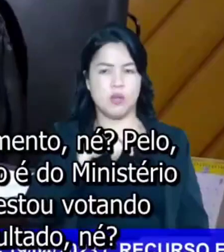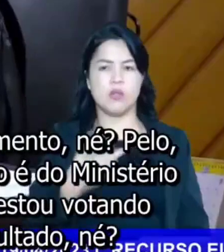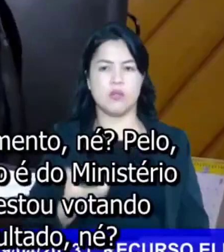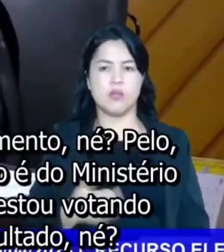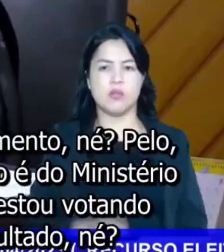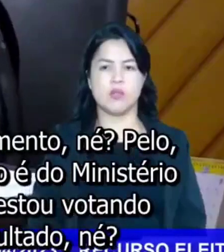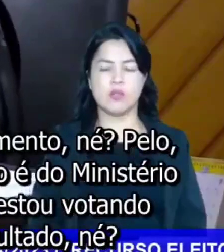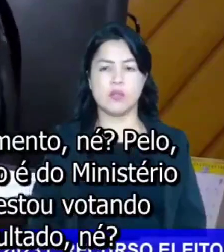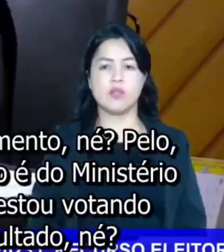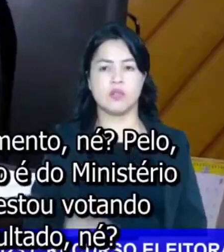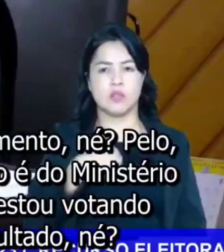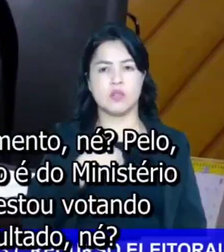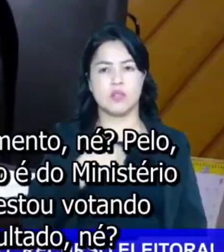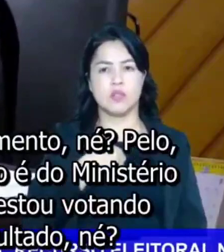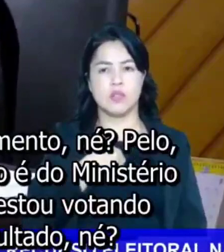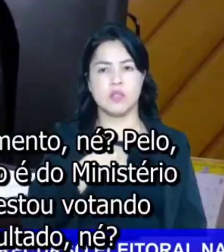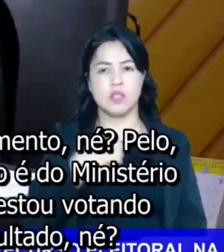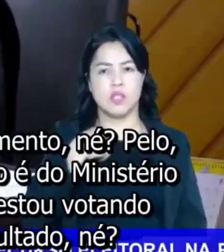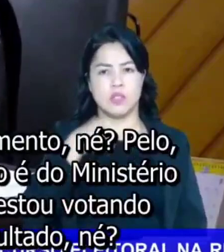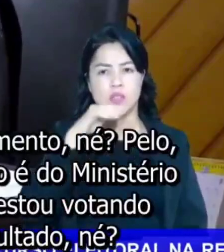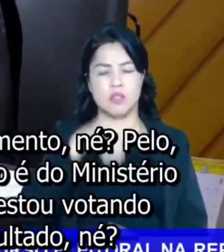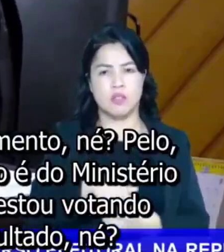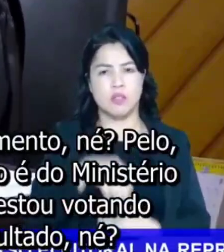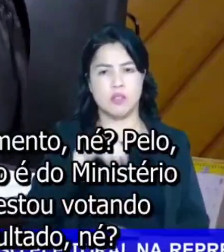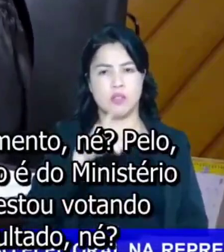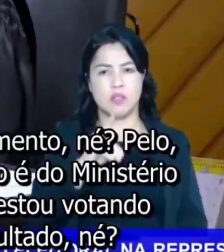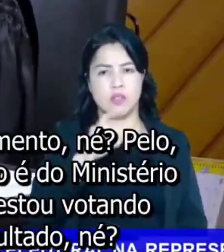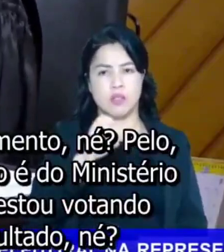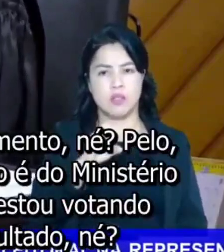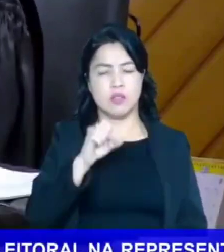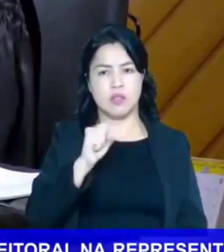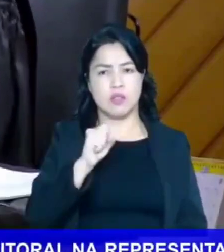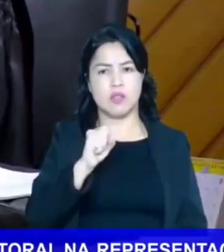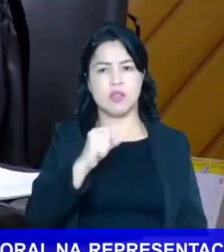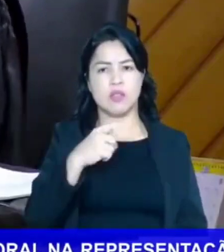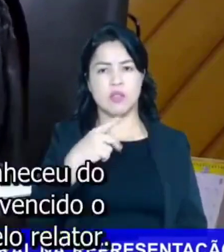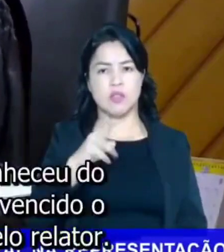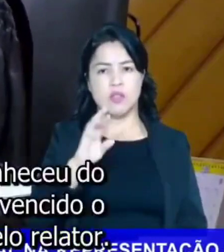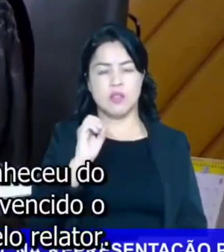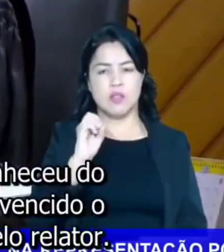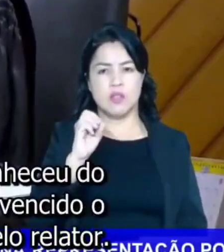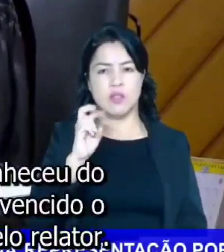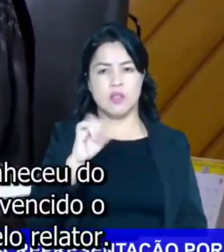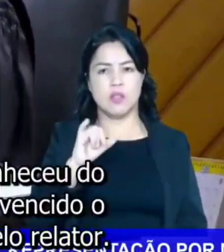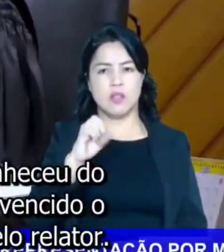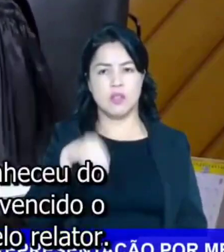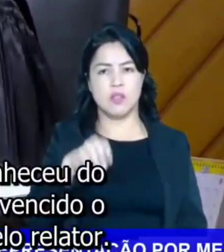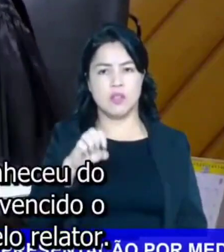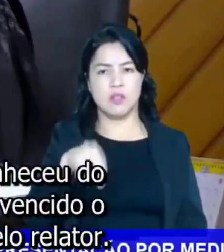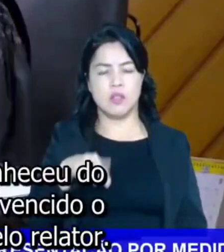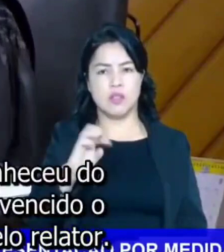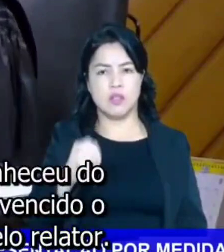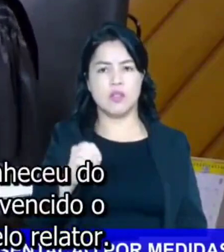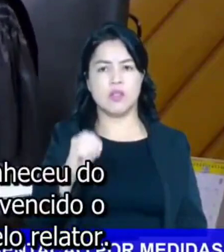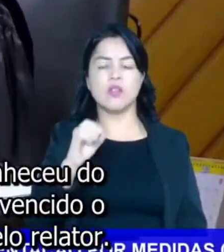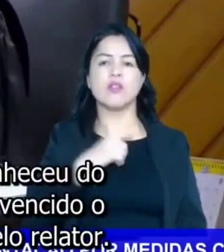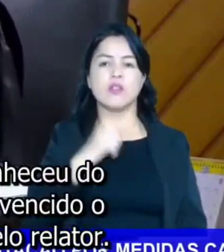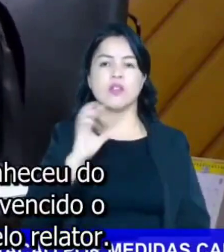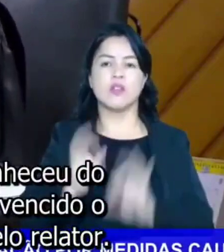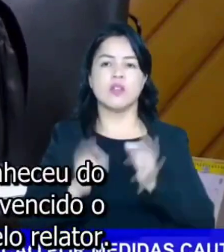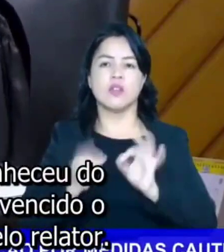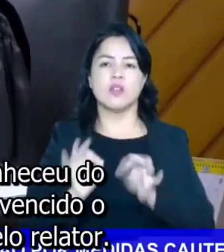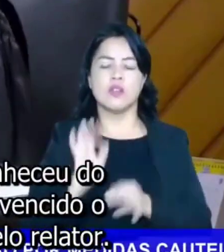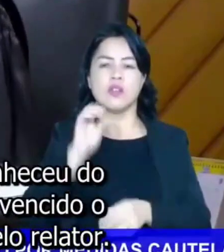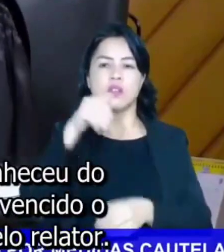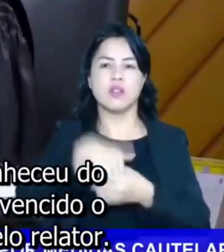Público. Tá, eu estou votando, então, pelo desprovimento, tá? Mas anuncio o resultado, né? O Tribunal Regional Eleitoral, a unanimidade,